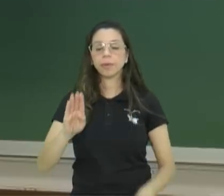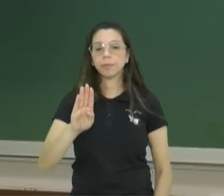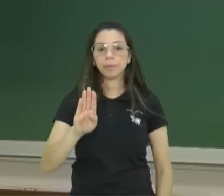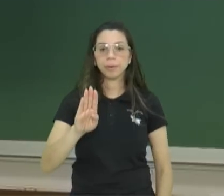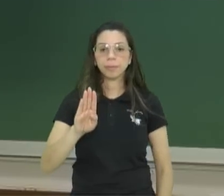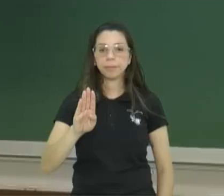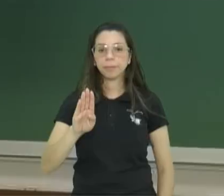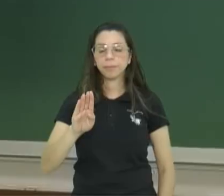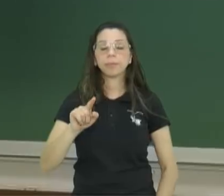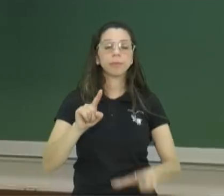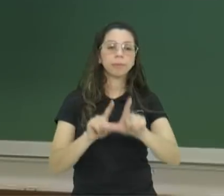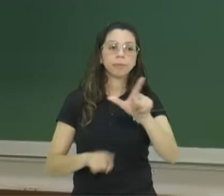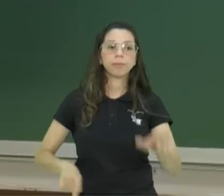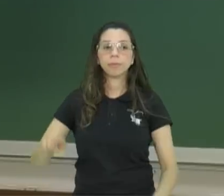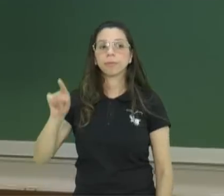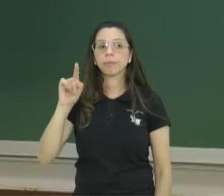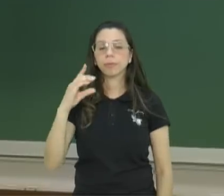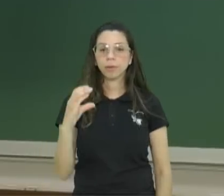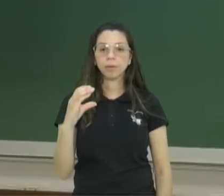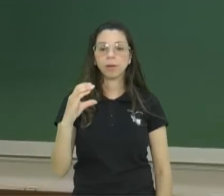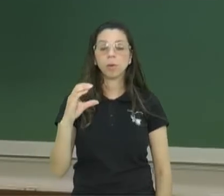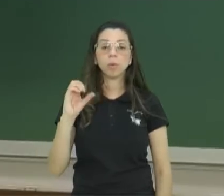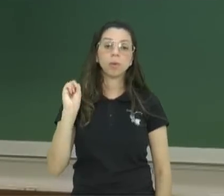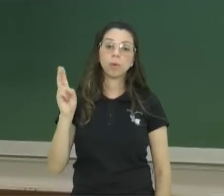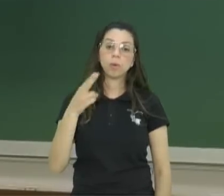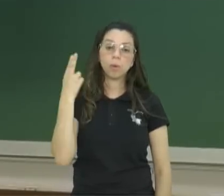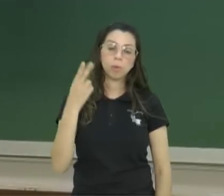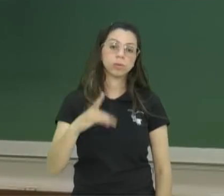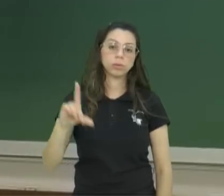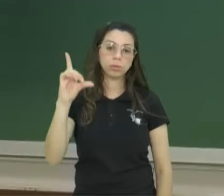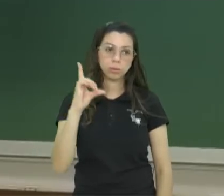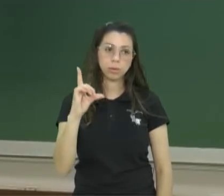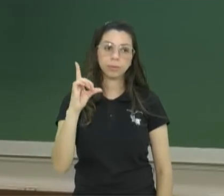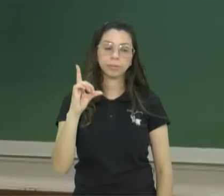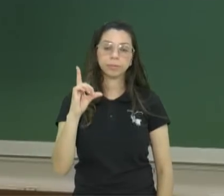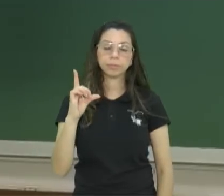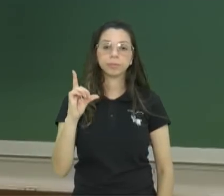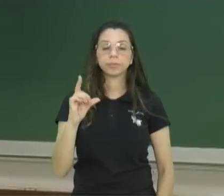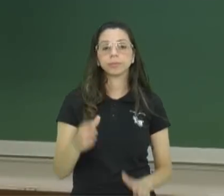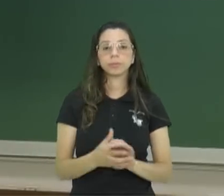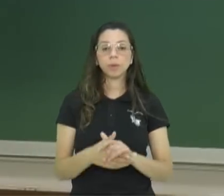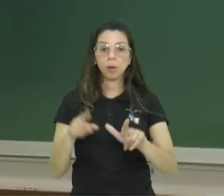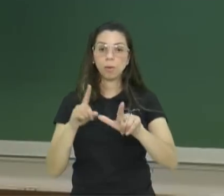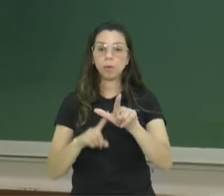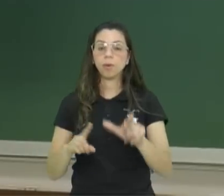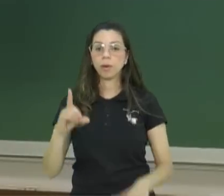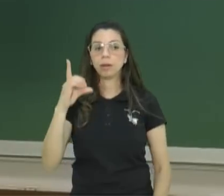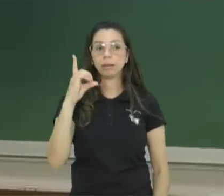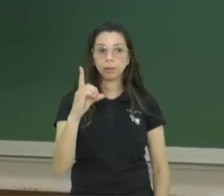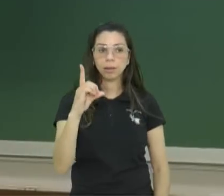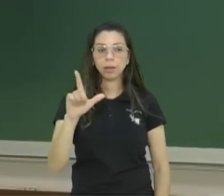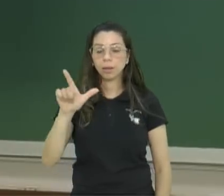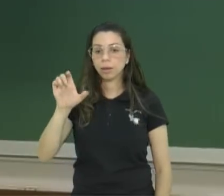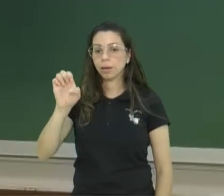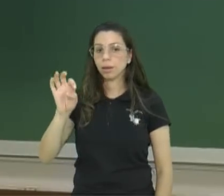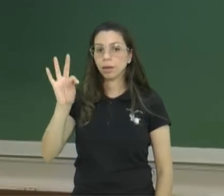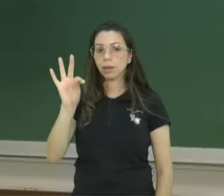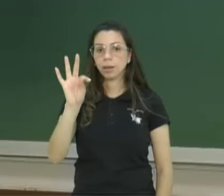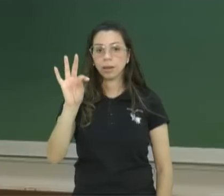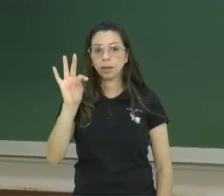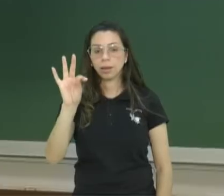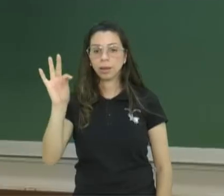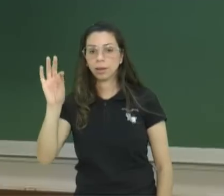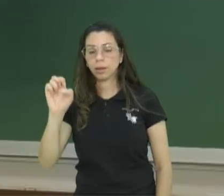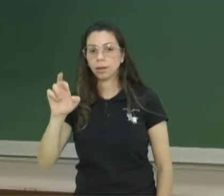C, biography. Or letter D, letter. Letter ali é letra, é carta,